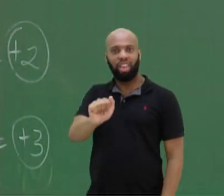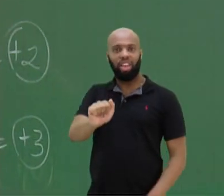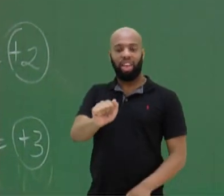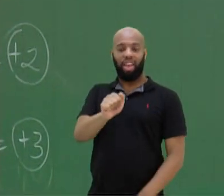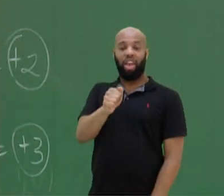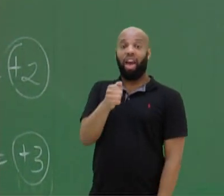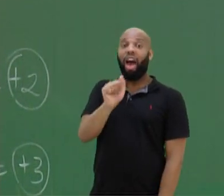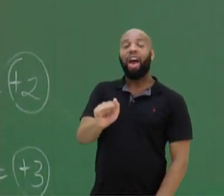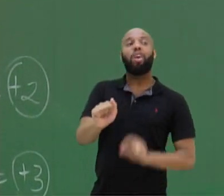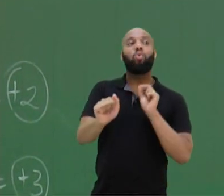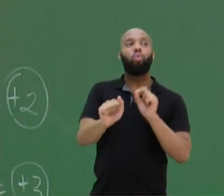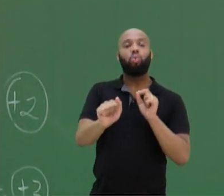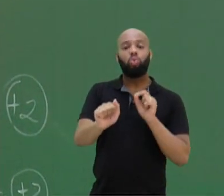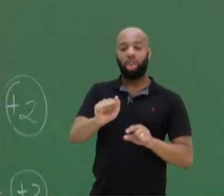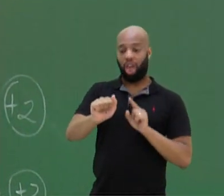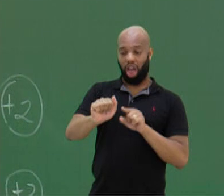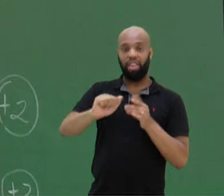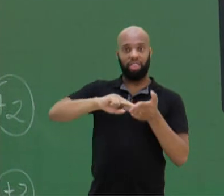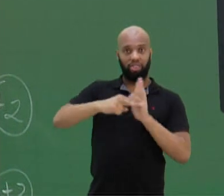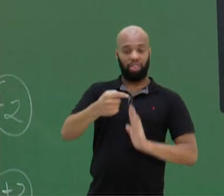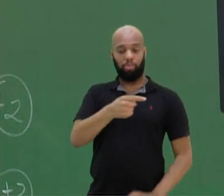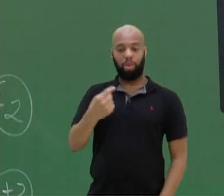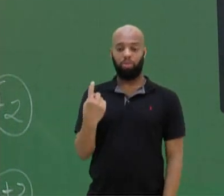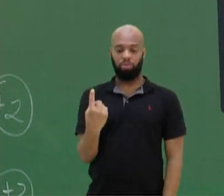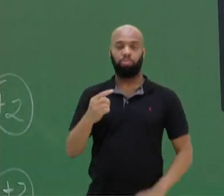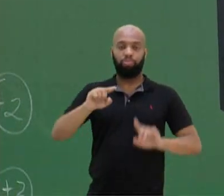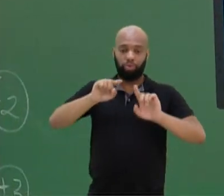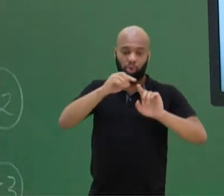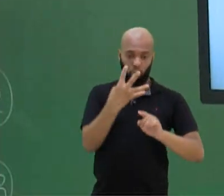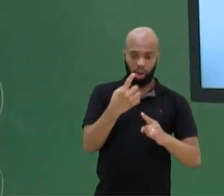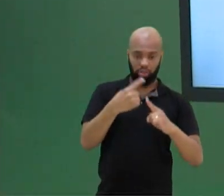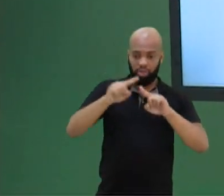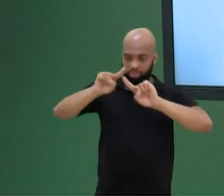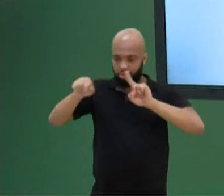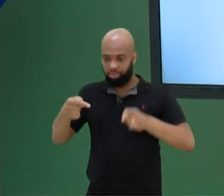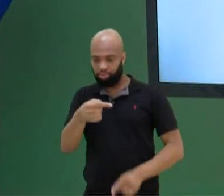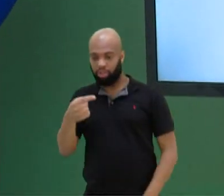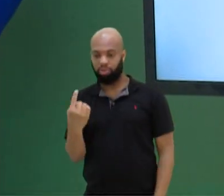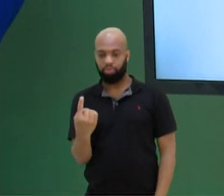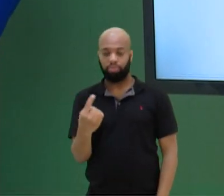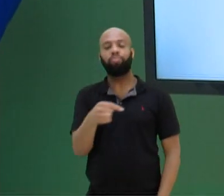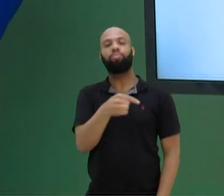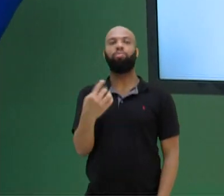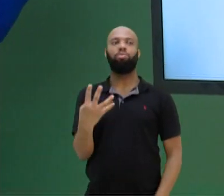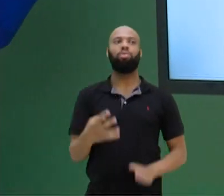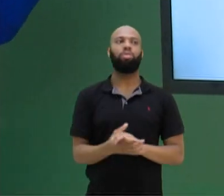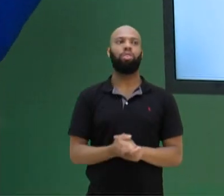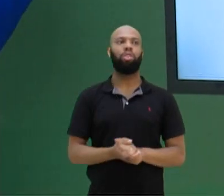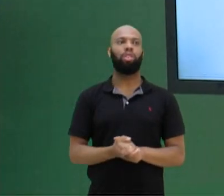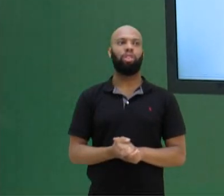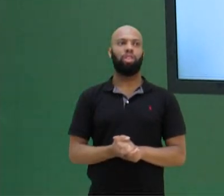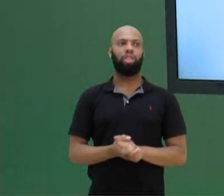4a. Também fácil de encontrar. O valor de delta a gente já tem, é 1. Então, menos